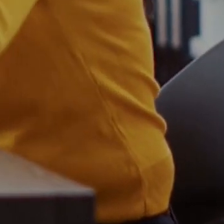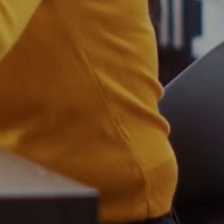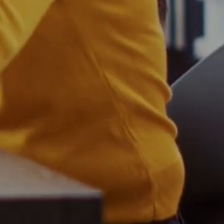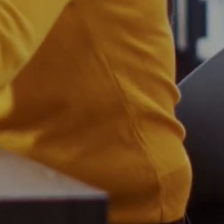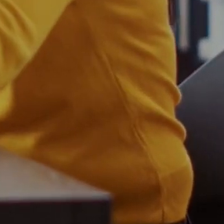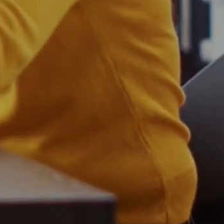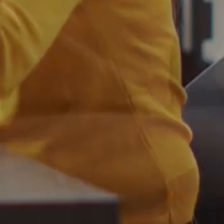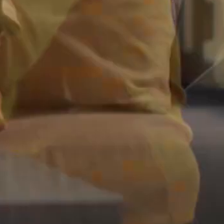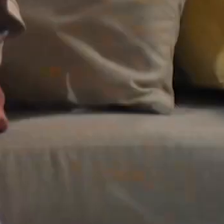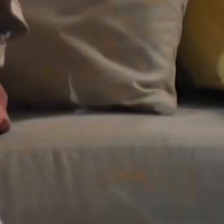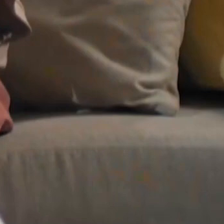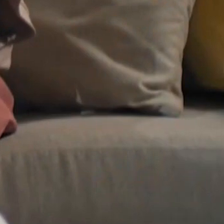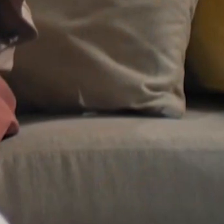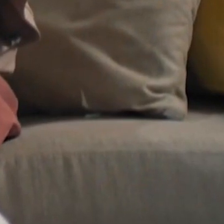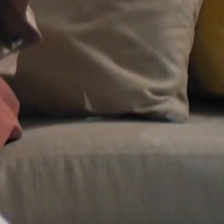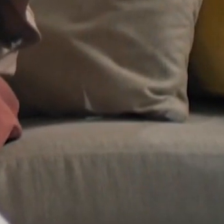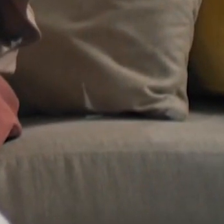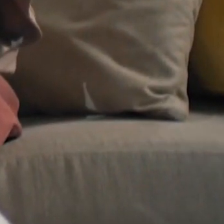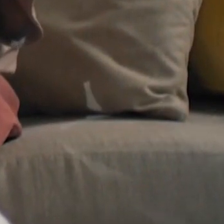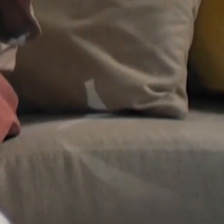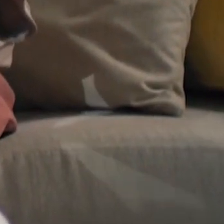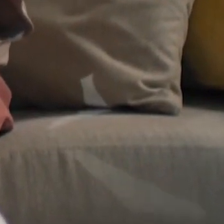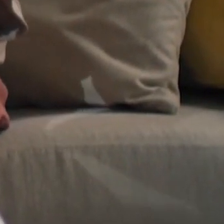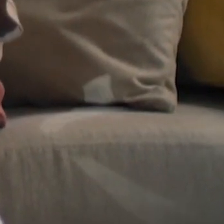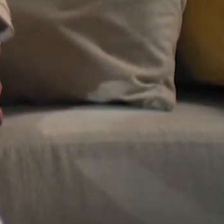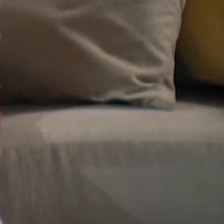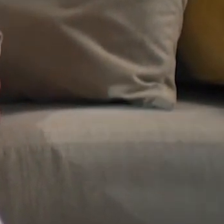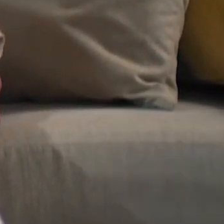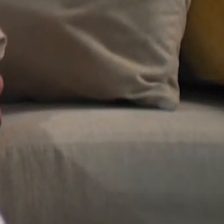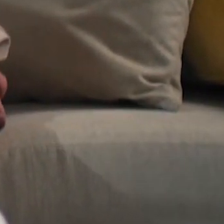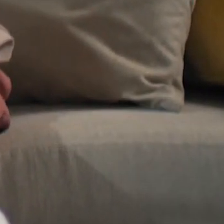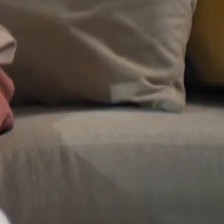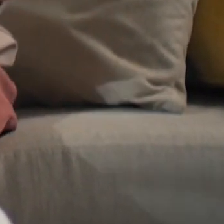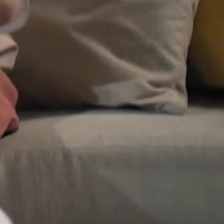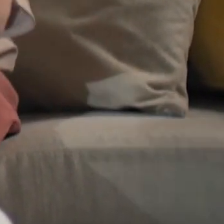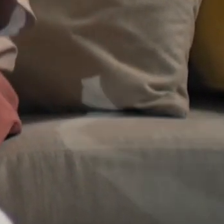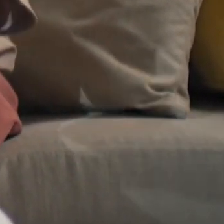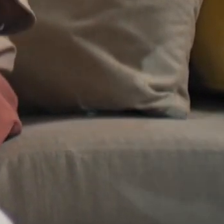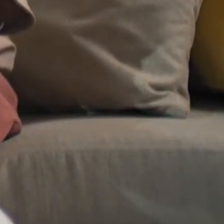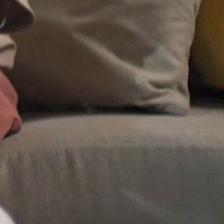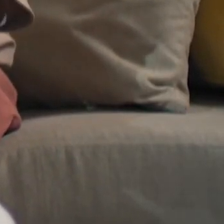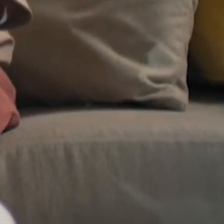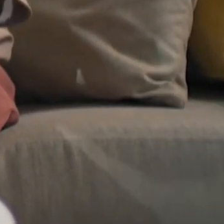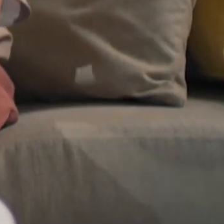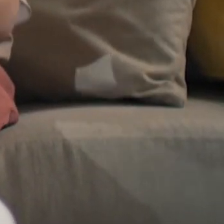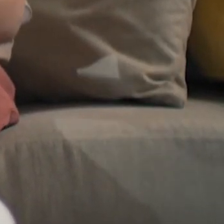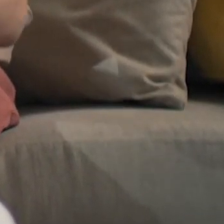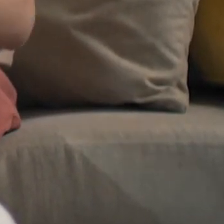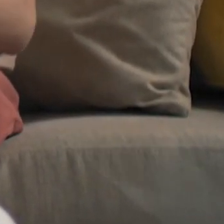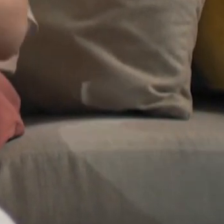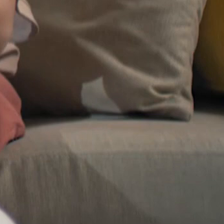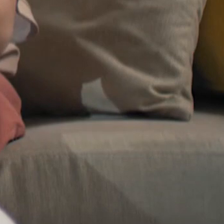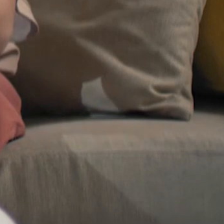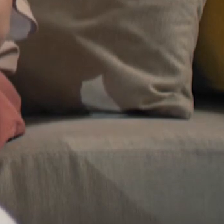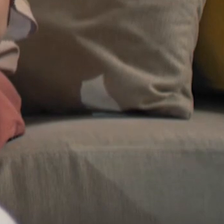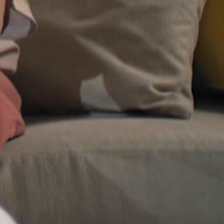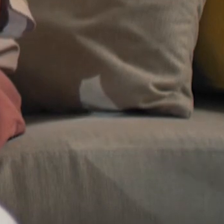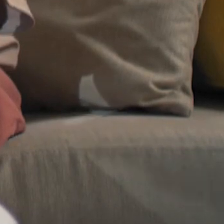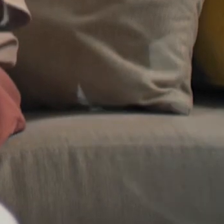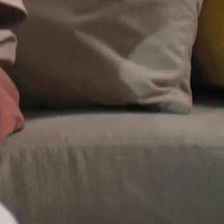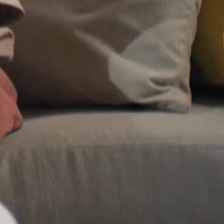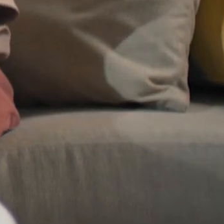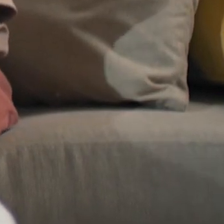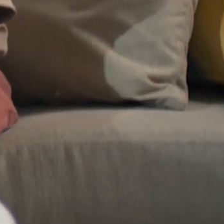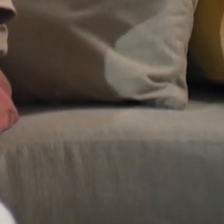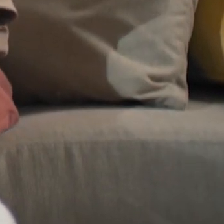de saúde, principalmente medicamento, que tem aí o seu aumento pelo menos uma vez no ano, né? Então nós